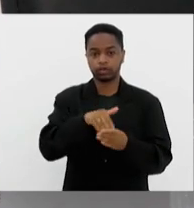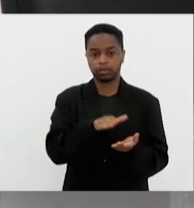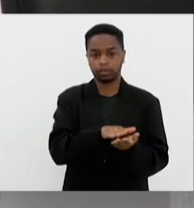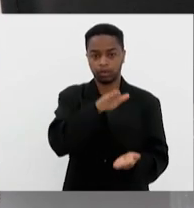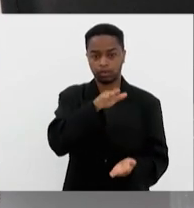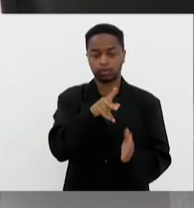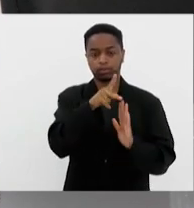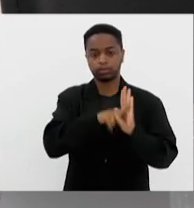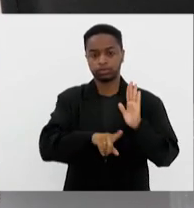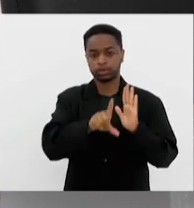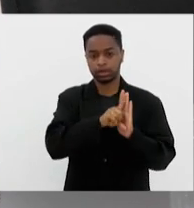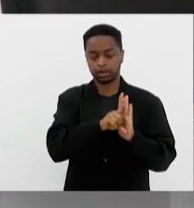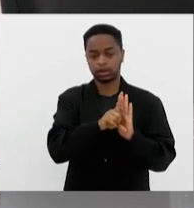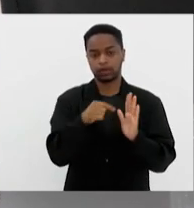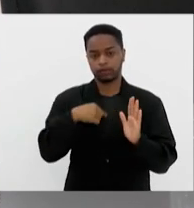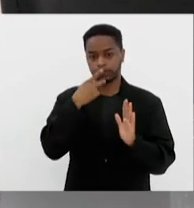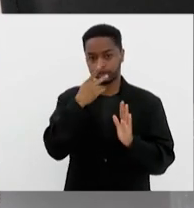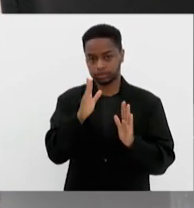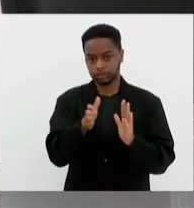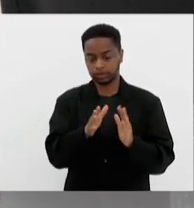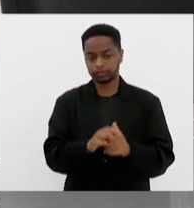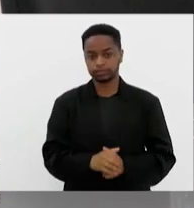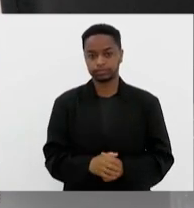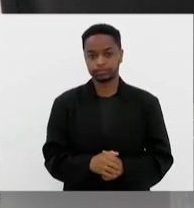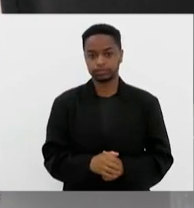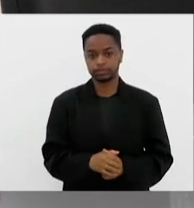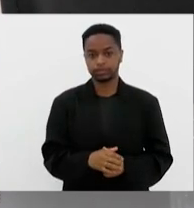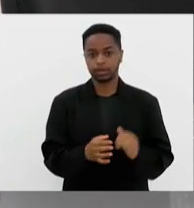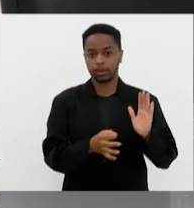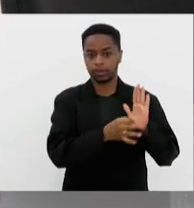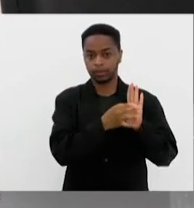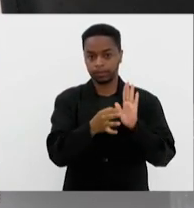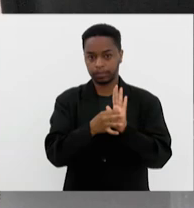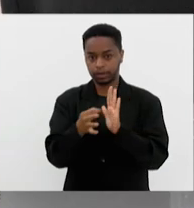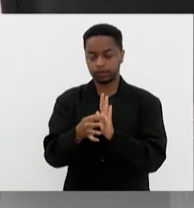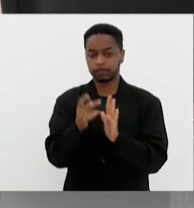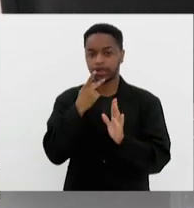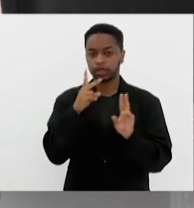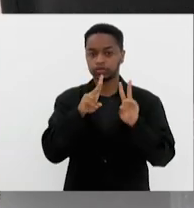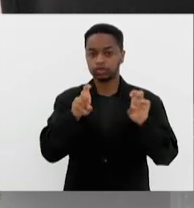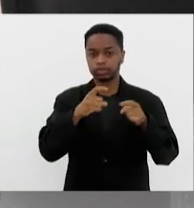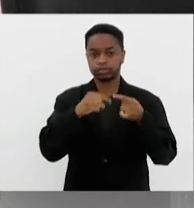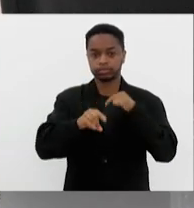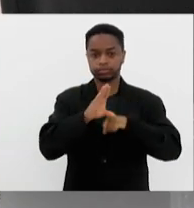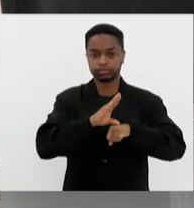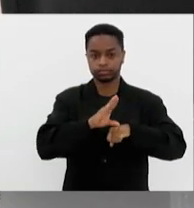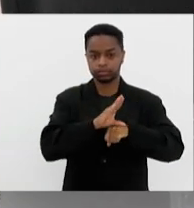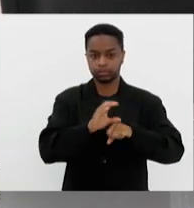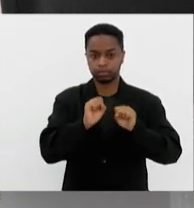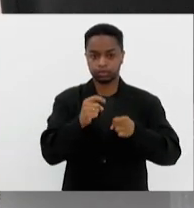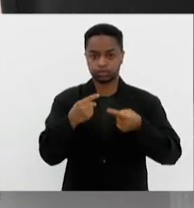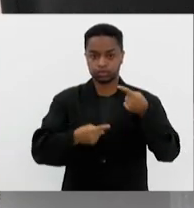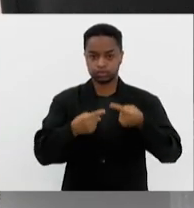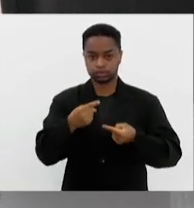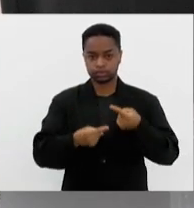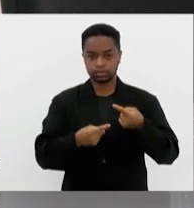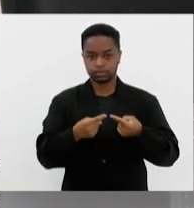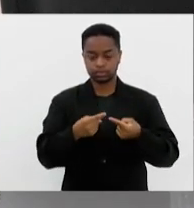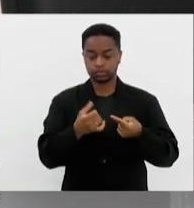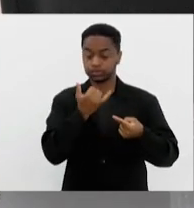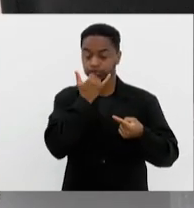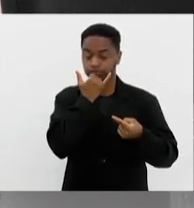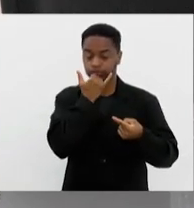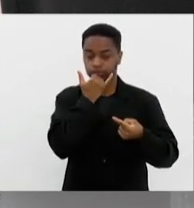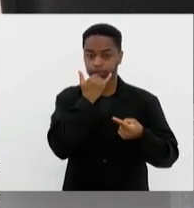projetos mencionados, cujos pareceres versam sobre a inconstitucionalidade. Em discussão. Desculpa,